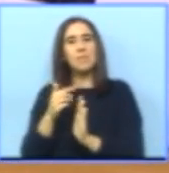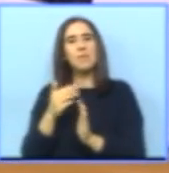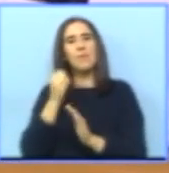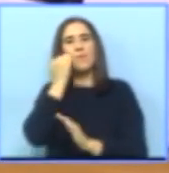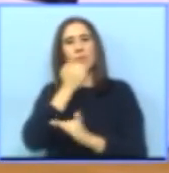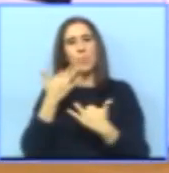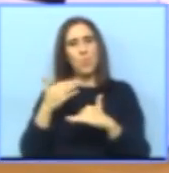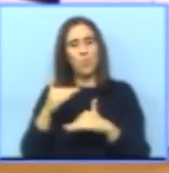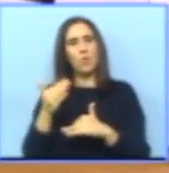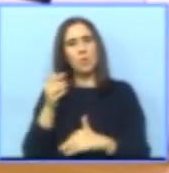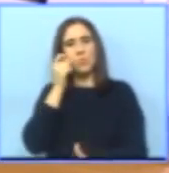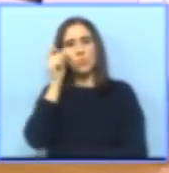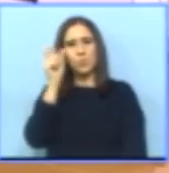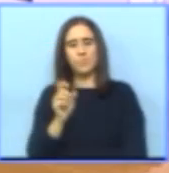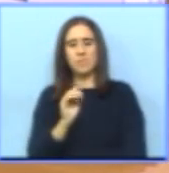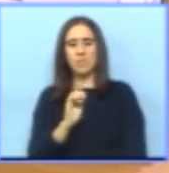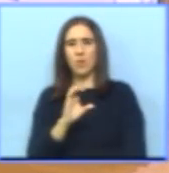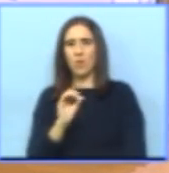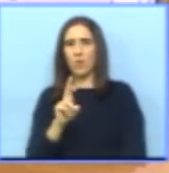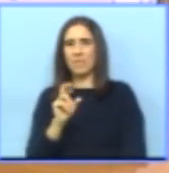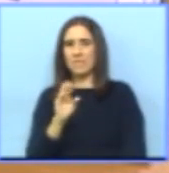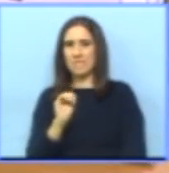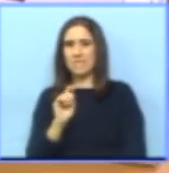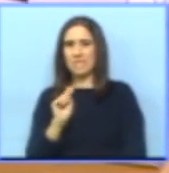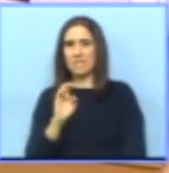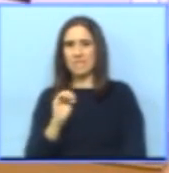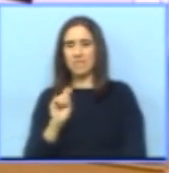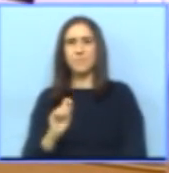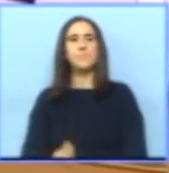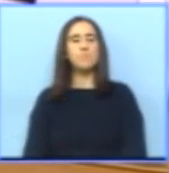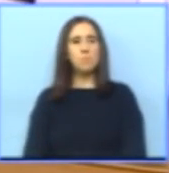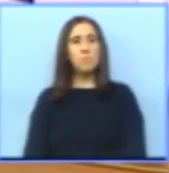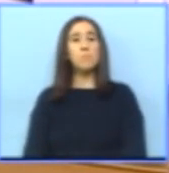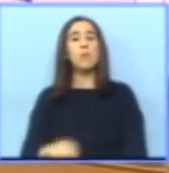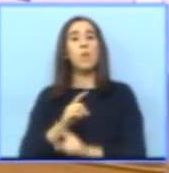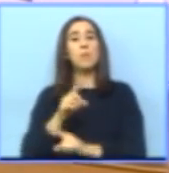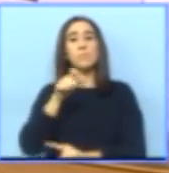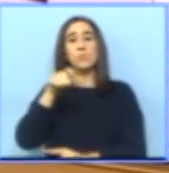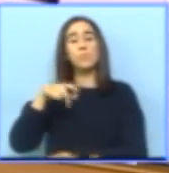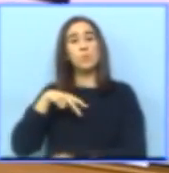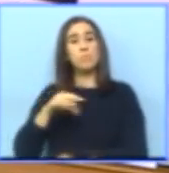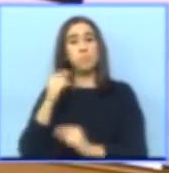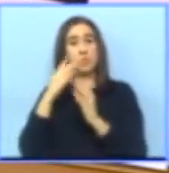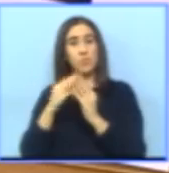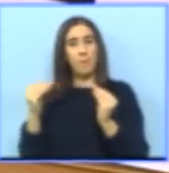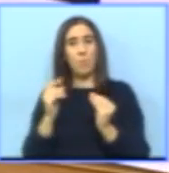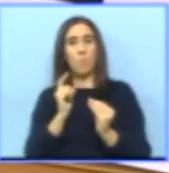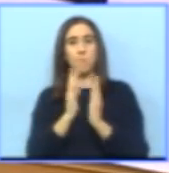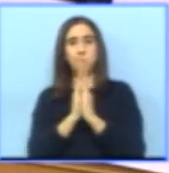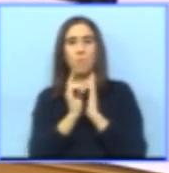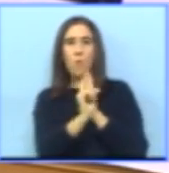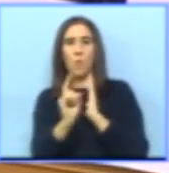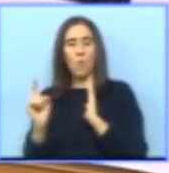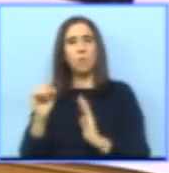filme extraordinário do Martin Scorsese. E que trata precisamente sobre os portugueses no Japão, a missionação que desenvolveram no